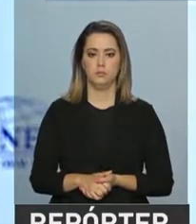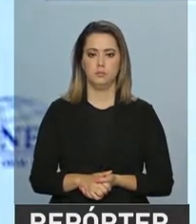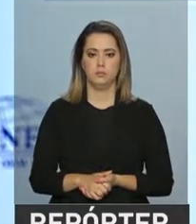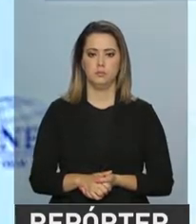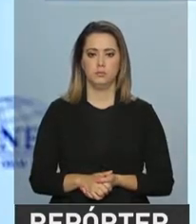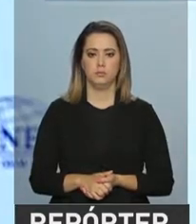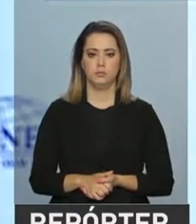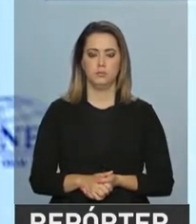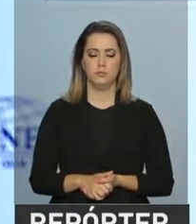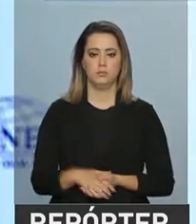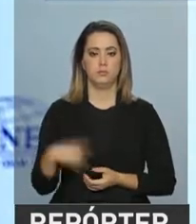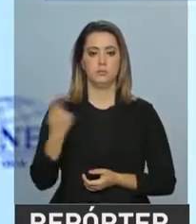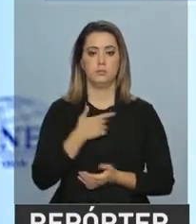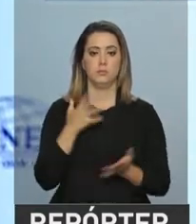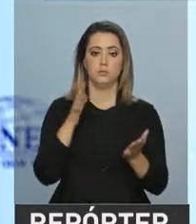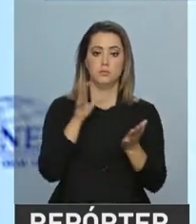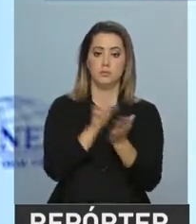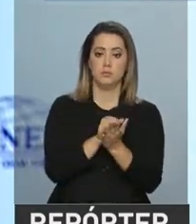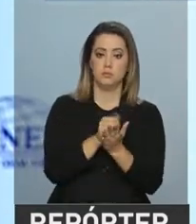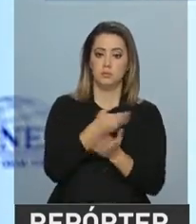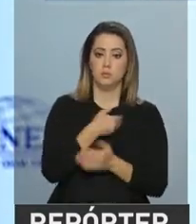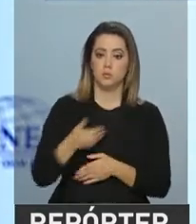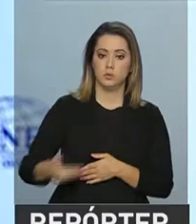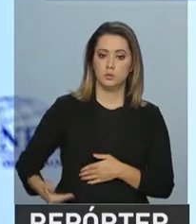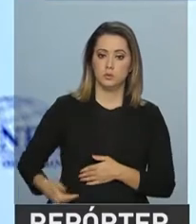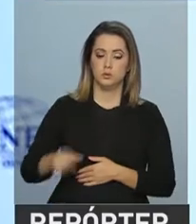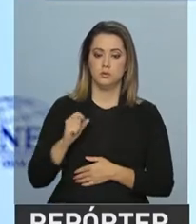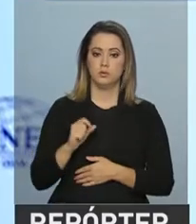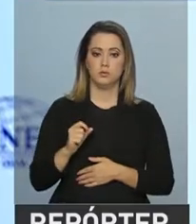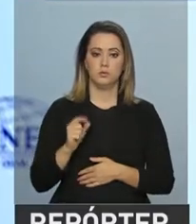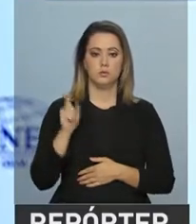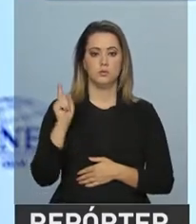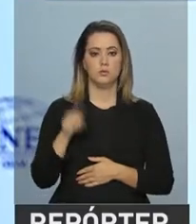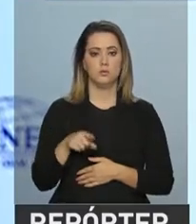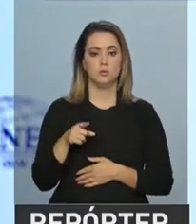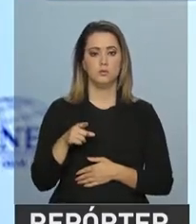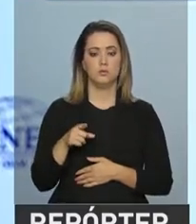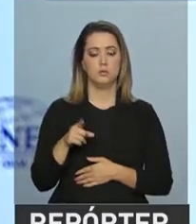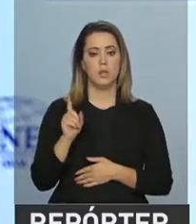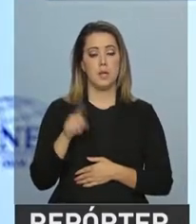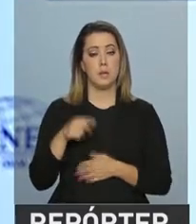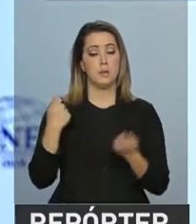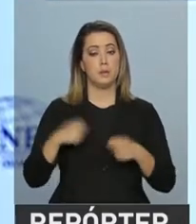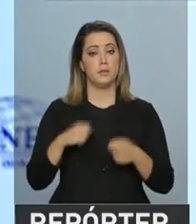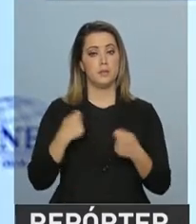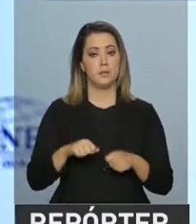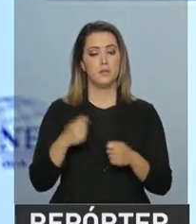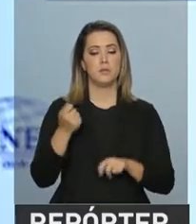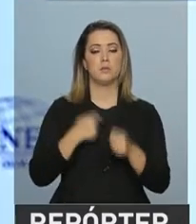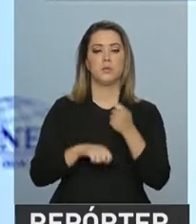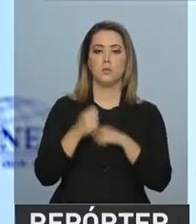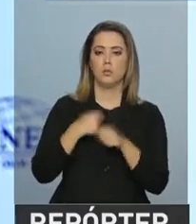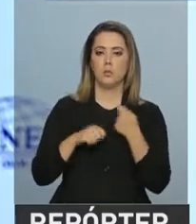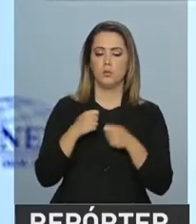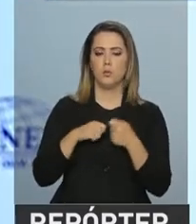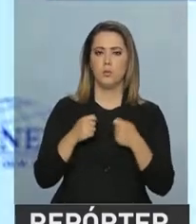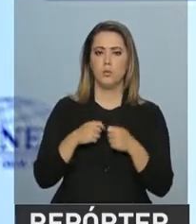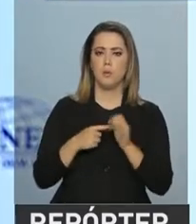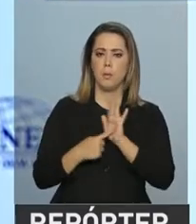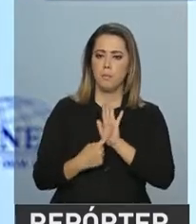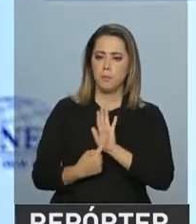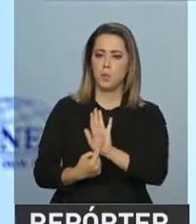E quando assumimos o governo, era urgente na economia um choque